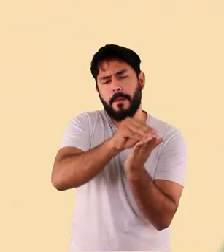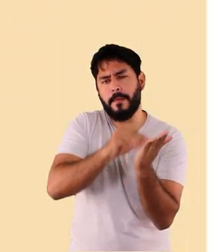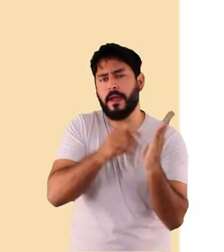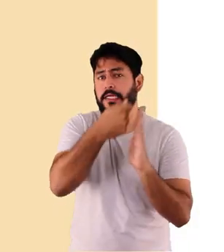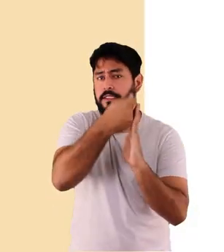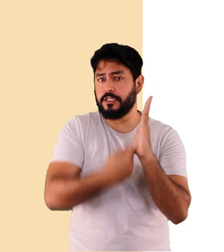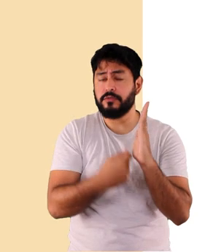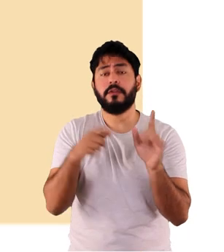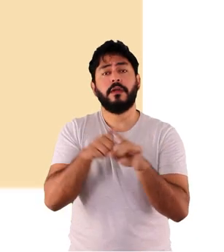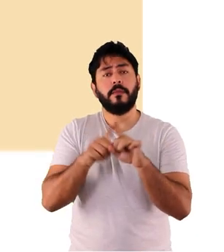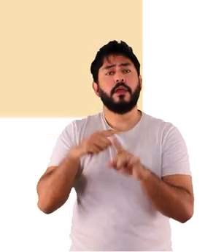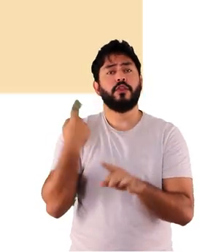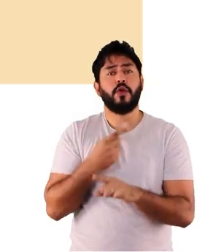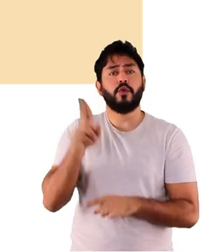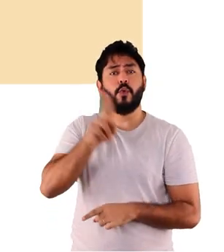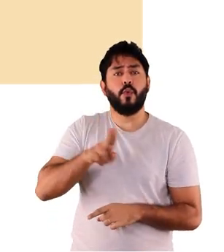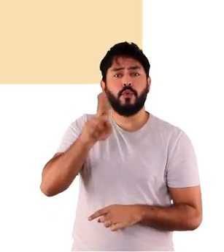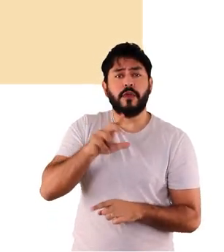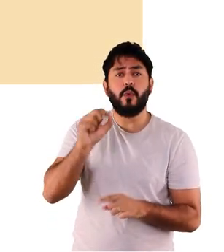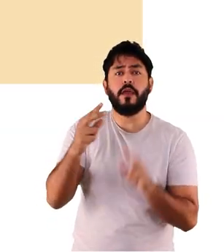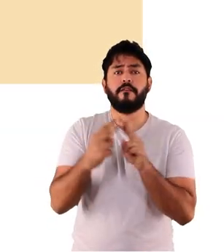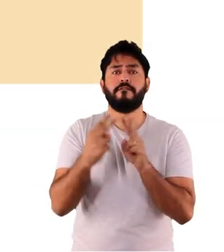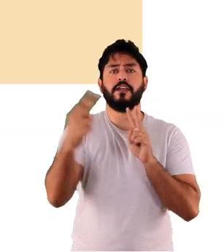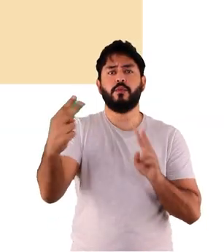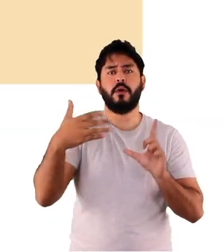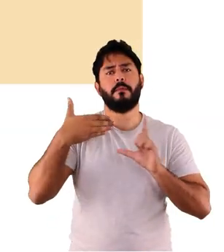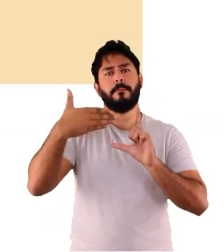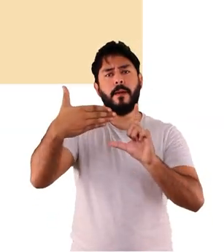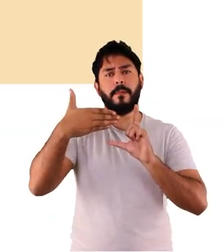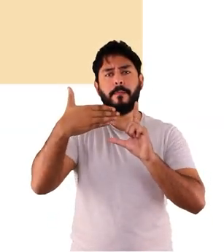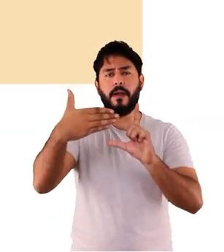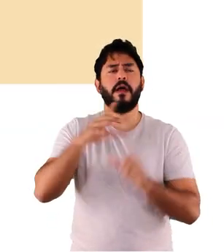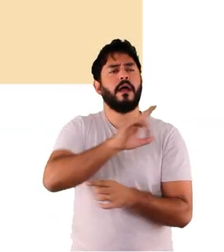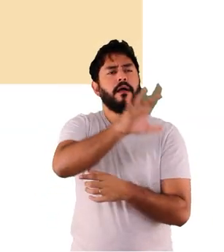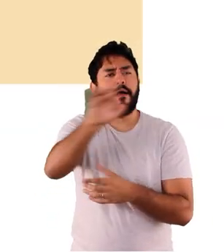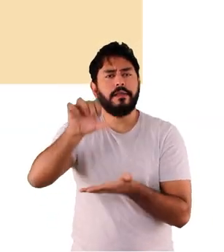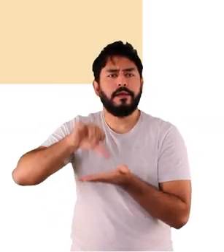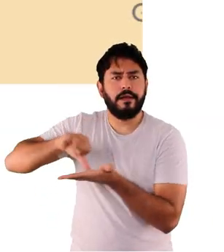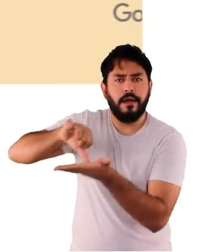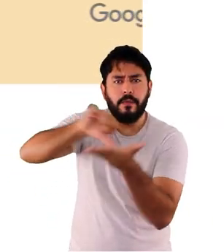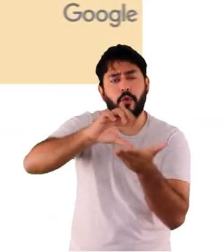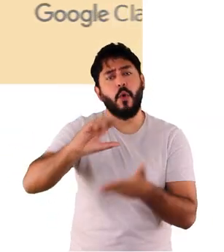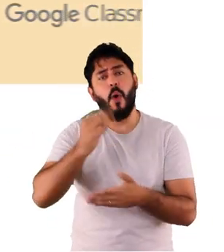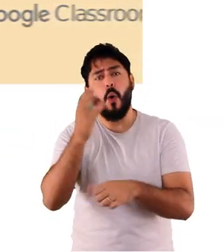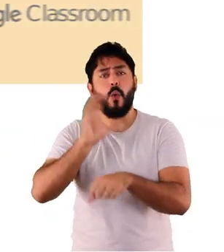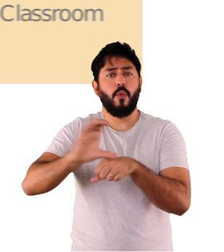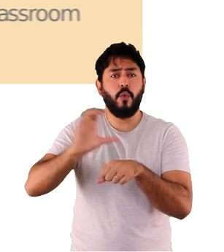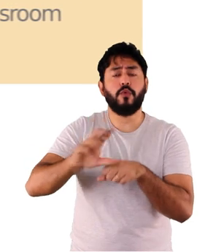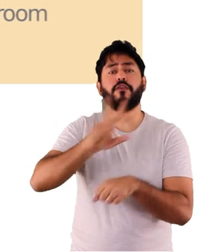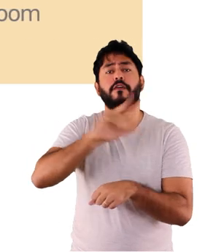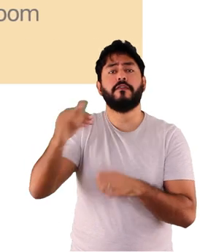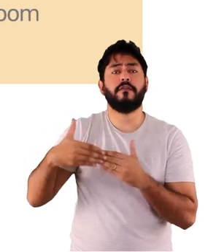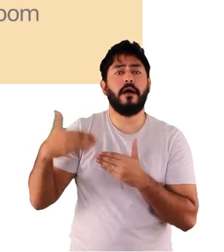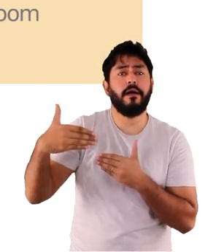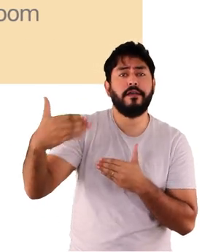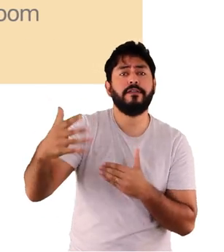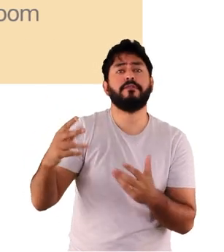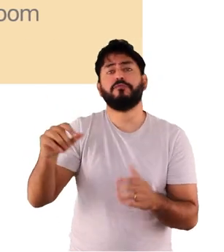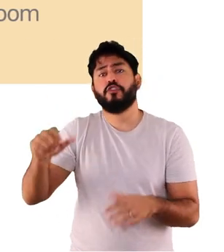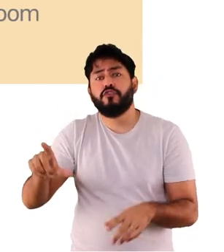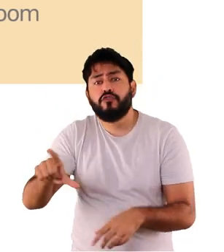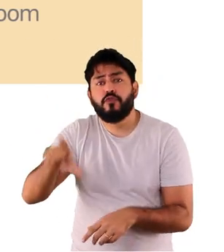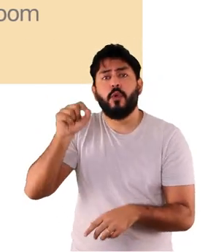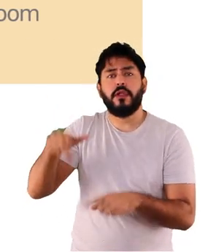textos. A gente vai usar os ambientes virtuais de aprendizagem. Cada campus e até cada curso vai definir, junto